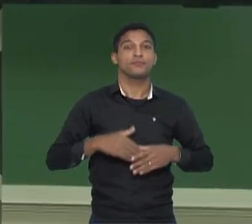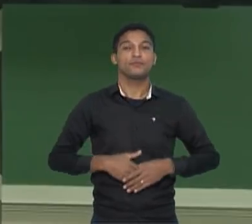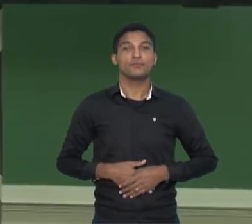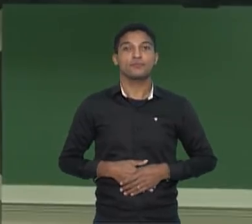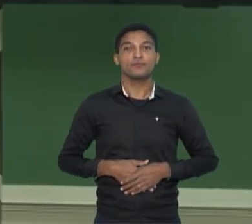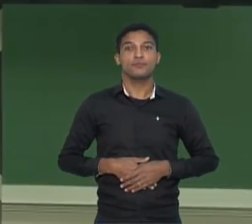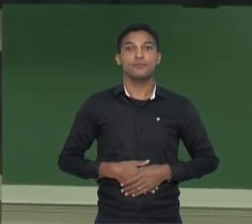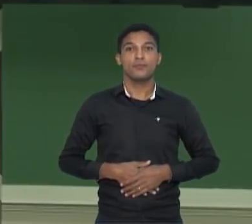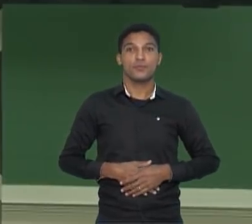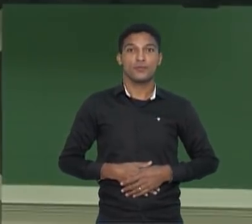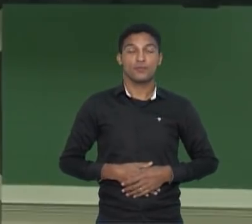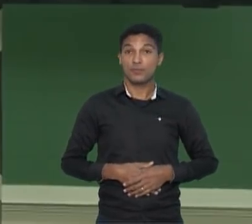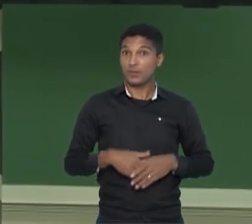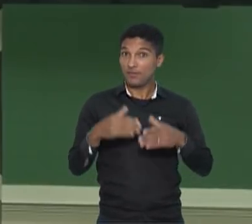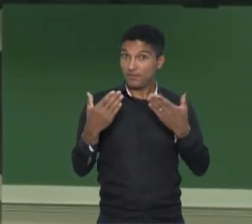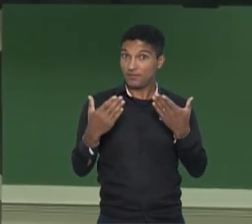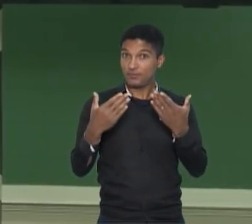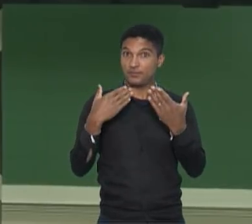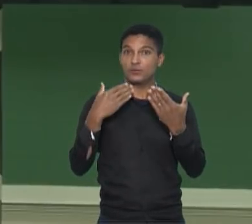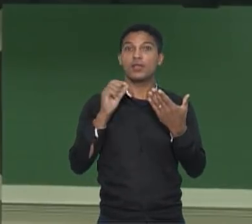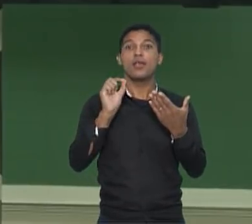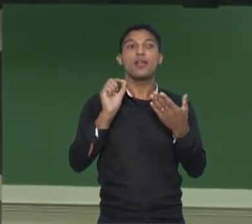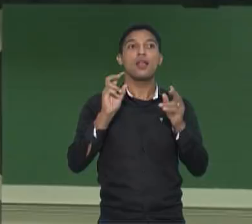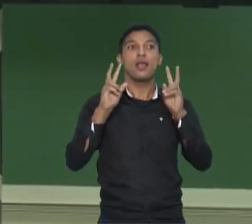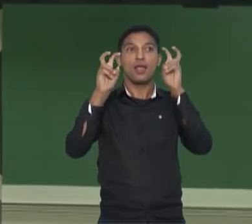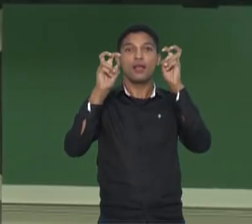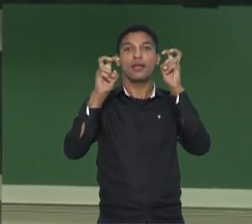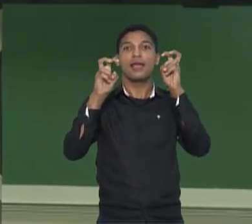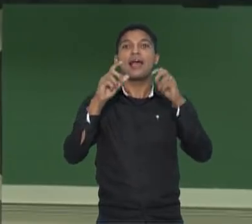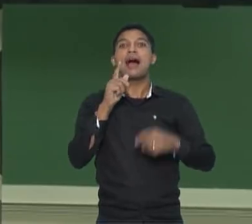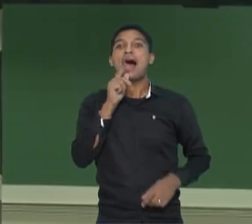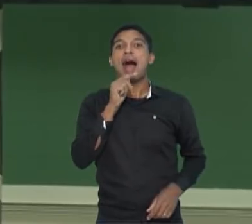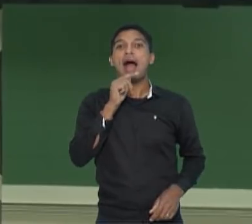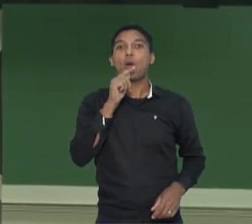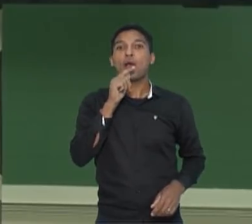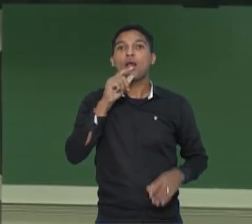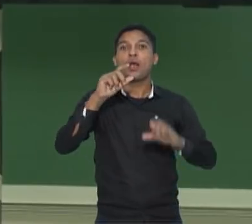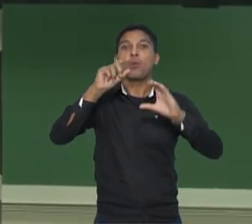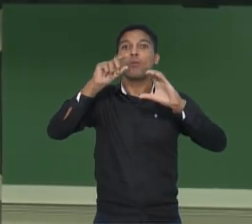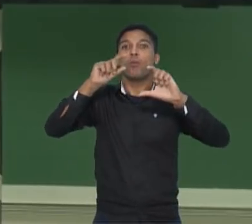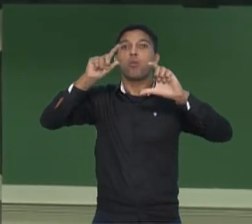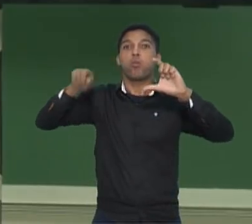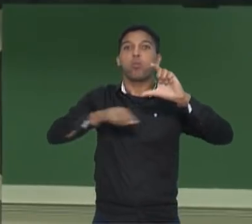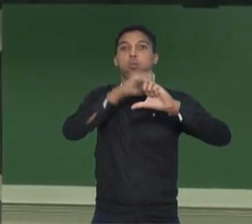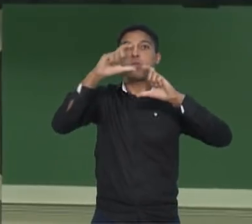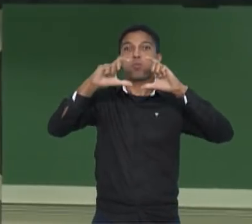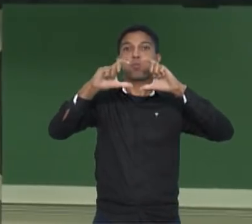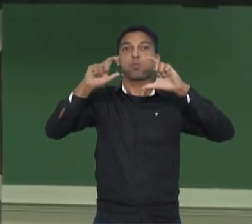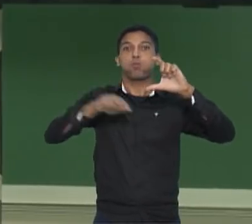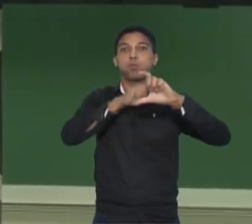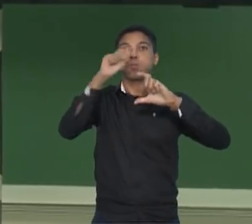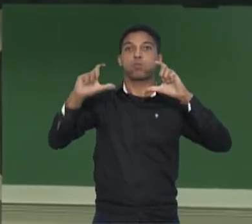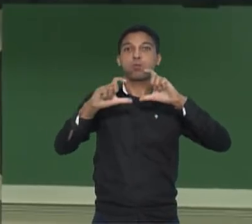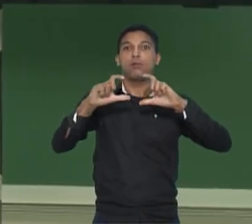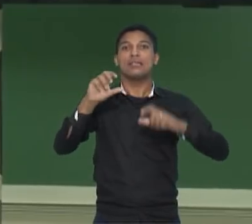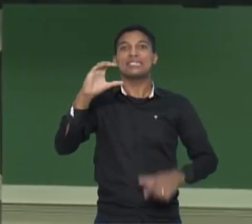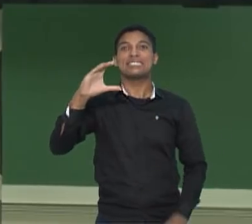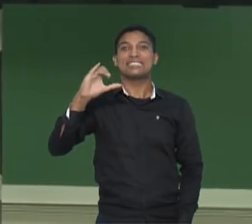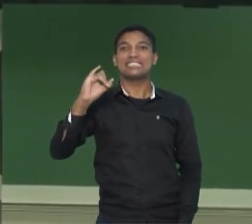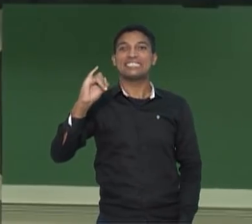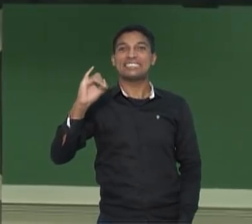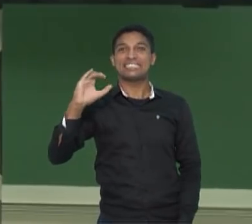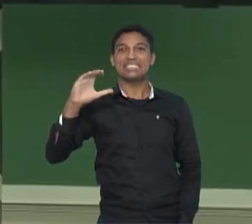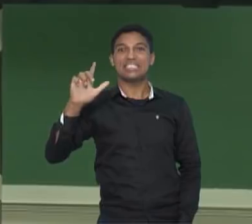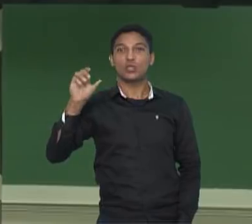ver sobre o ciclo da água, também chamado de ciclo hidrológico.